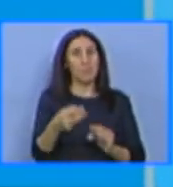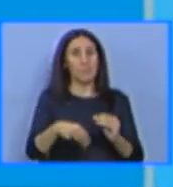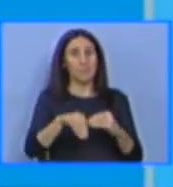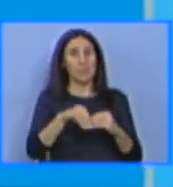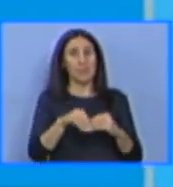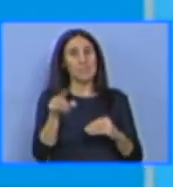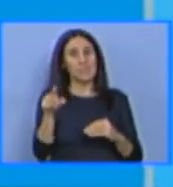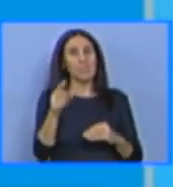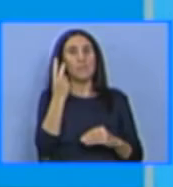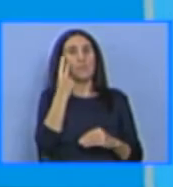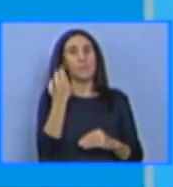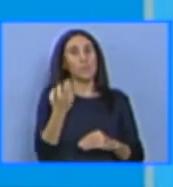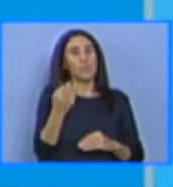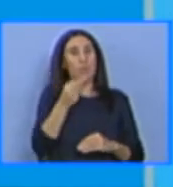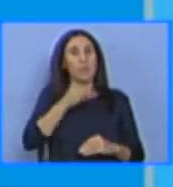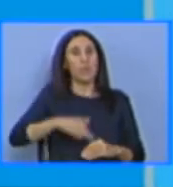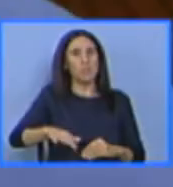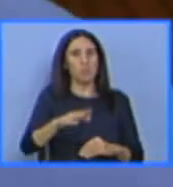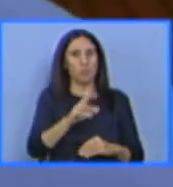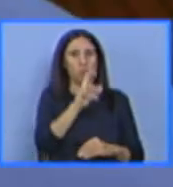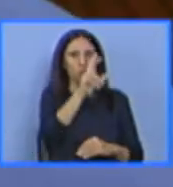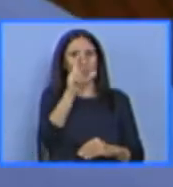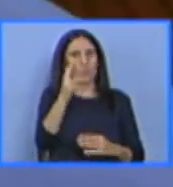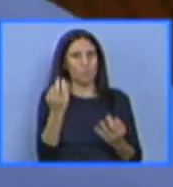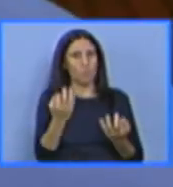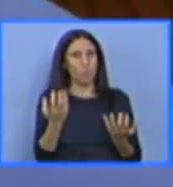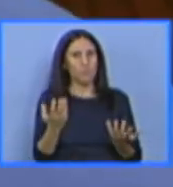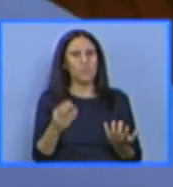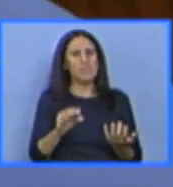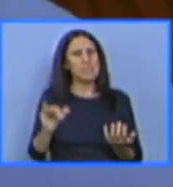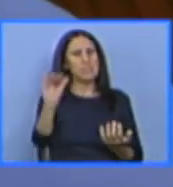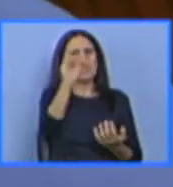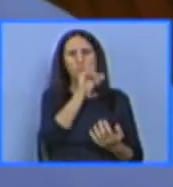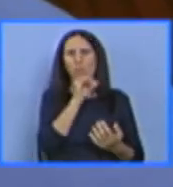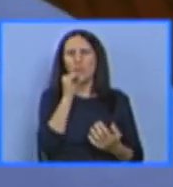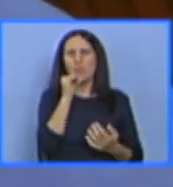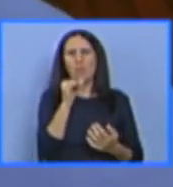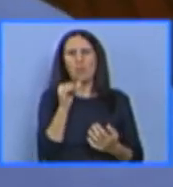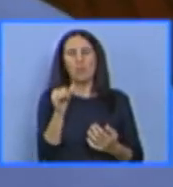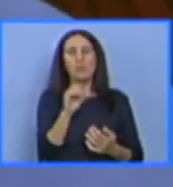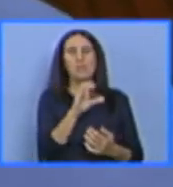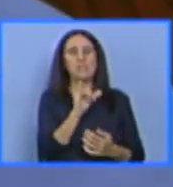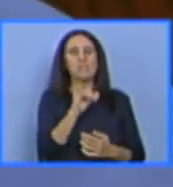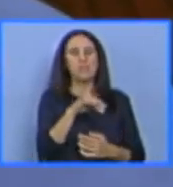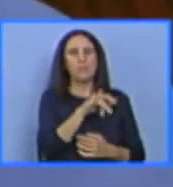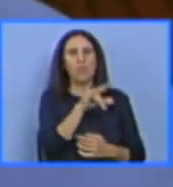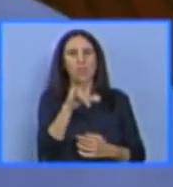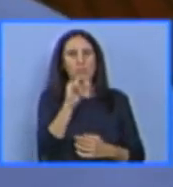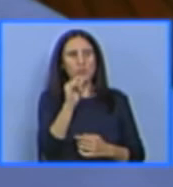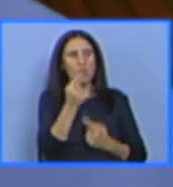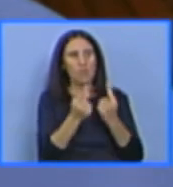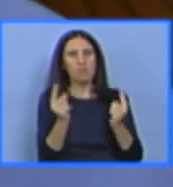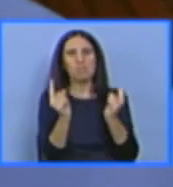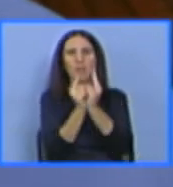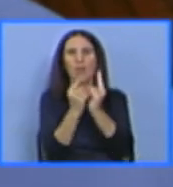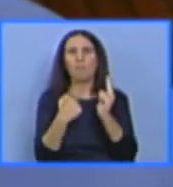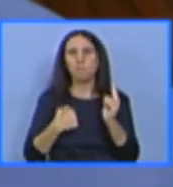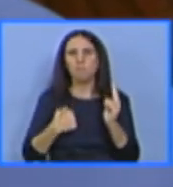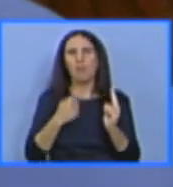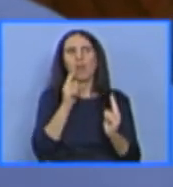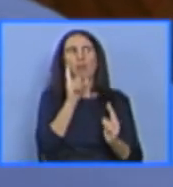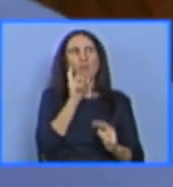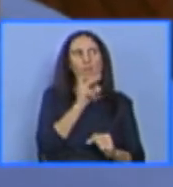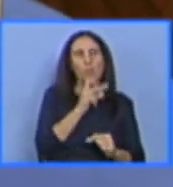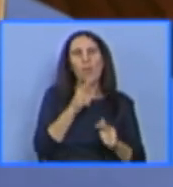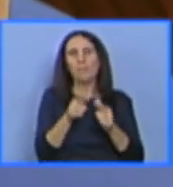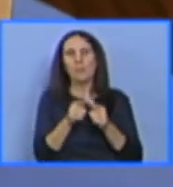sua vivência territorial alargada, não é? Não havia sítio onde não encontrássemos alguém de Sinfãs e a partir daí ficávamos a saber quem era a avó, quem era a